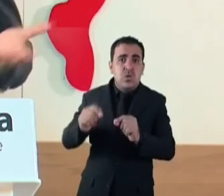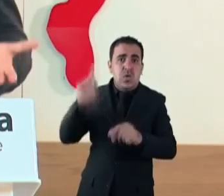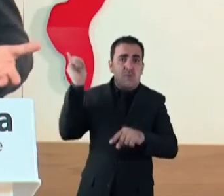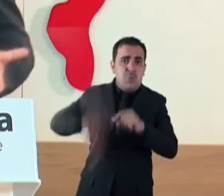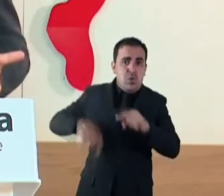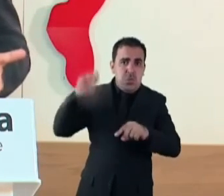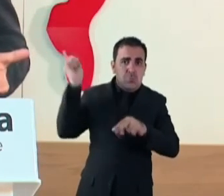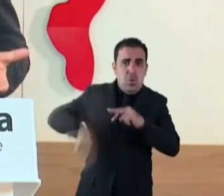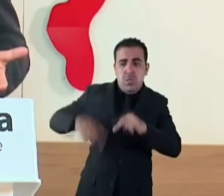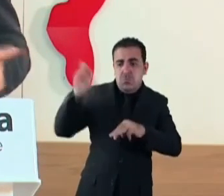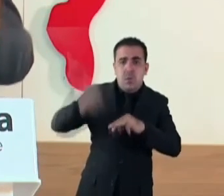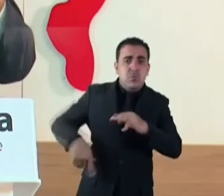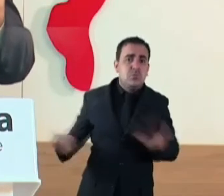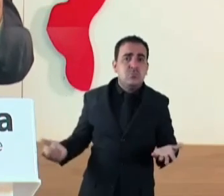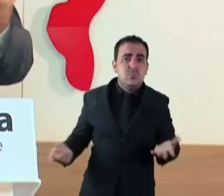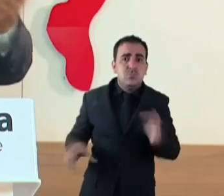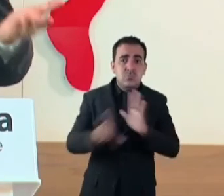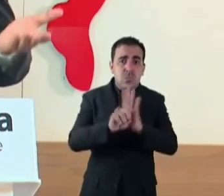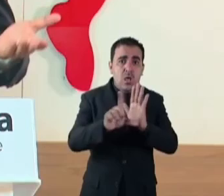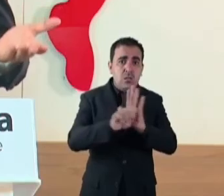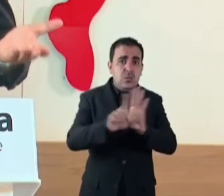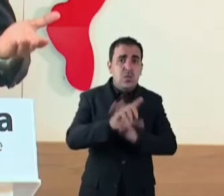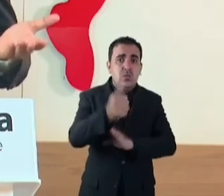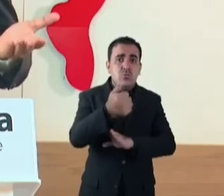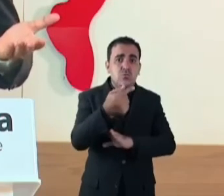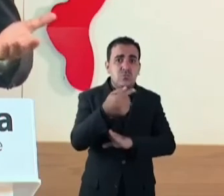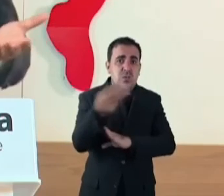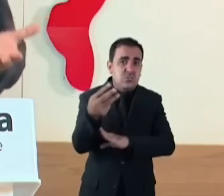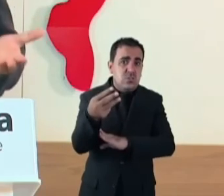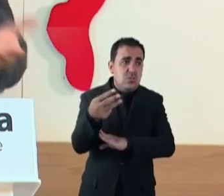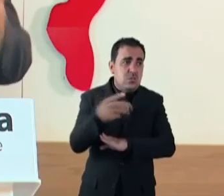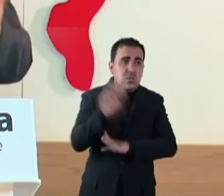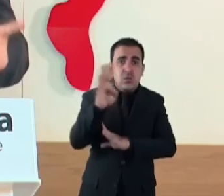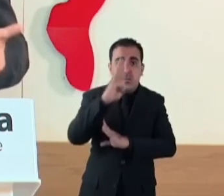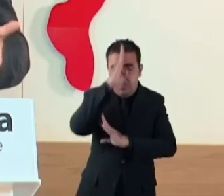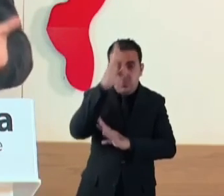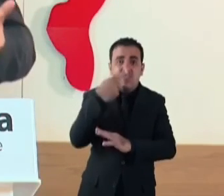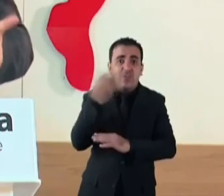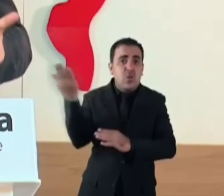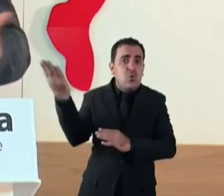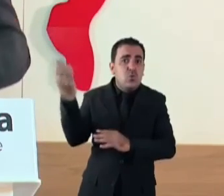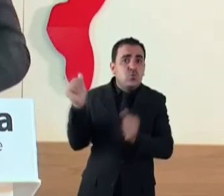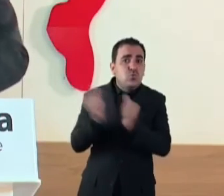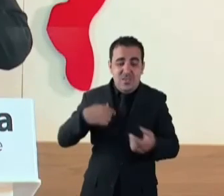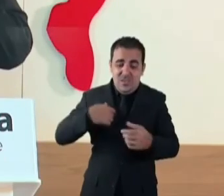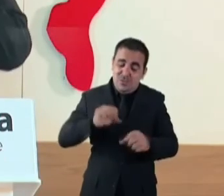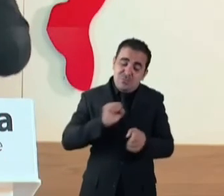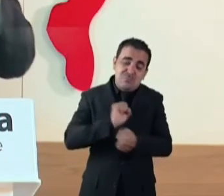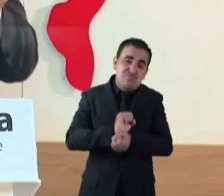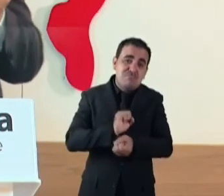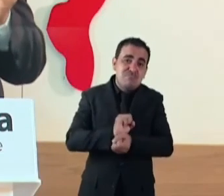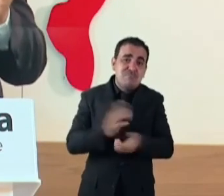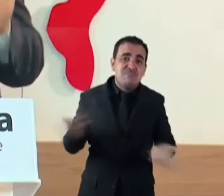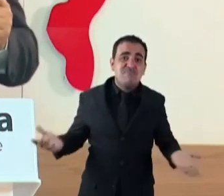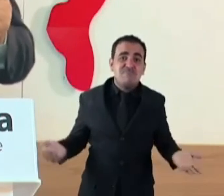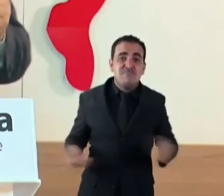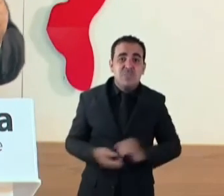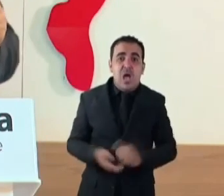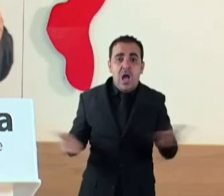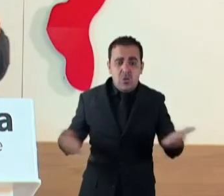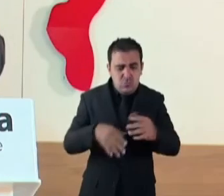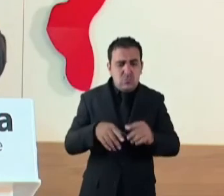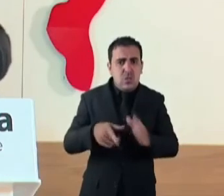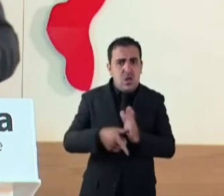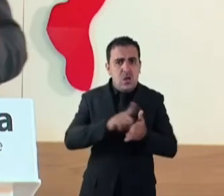essas proibições. Estão na Lei Complementar 173. Ele que criou, ele que inventou junto com Paulo Guedes. E eu acho que nesse momento,